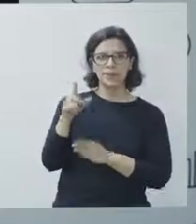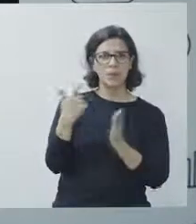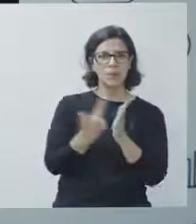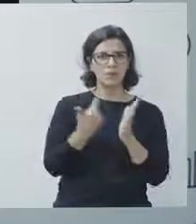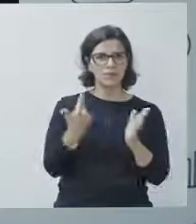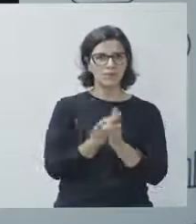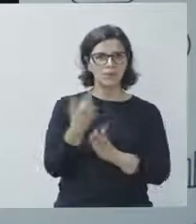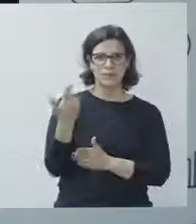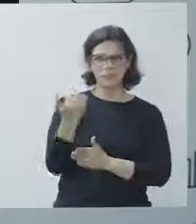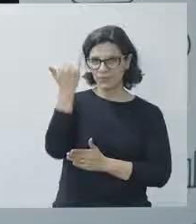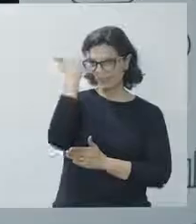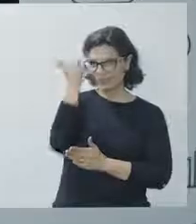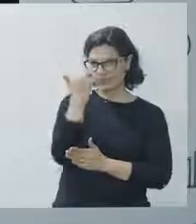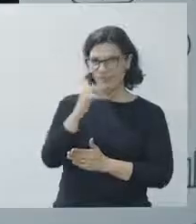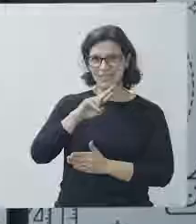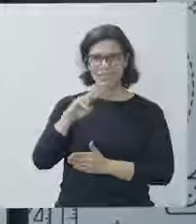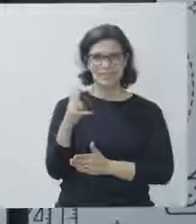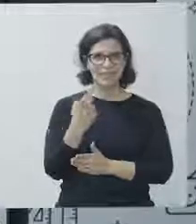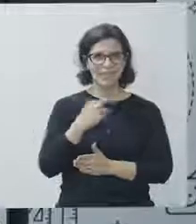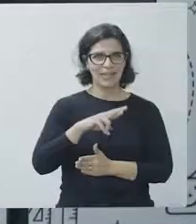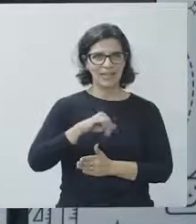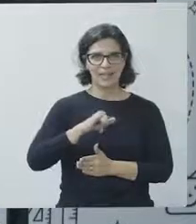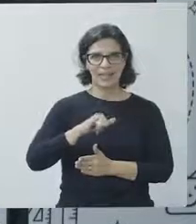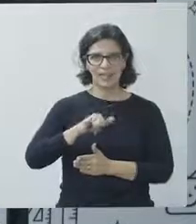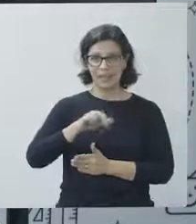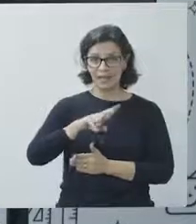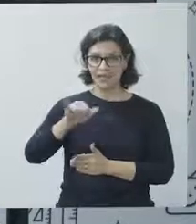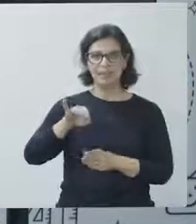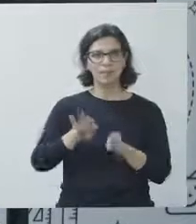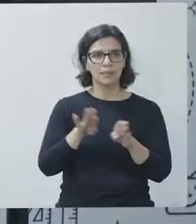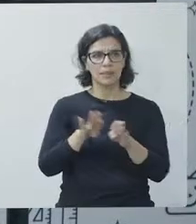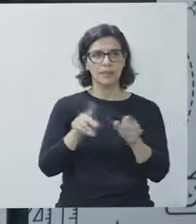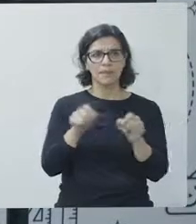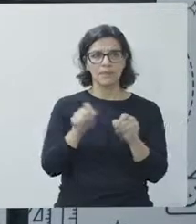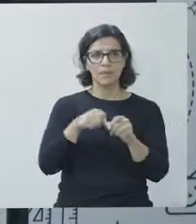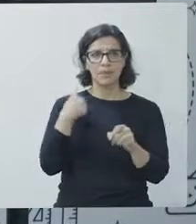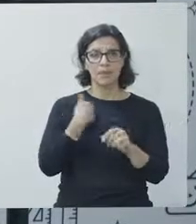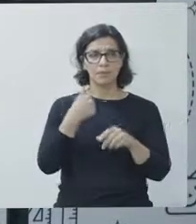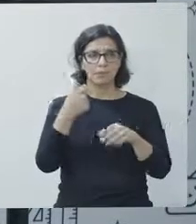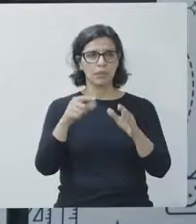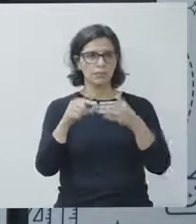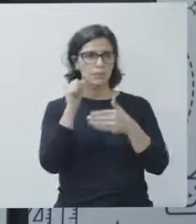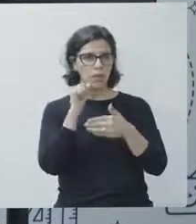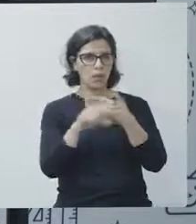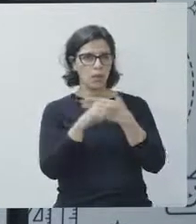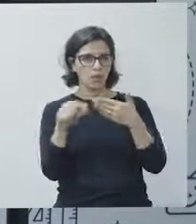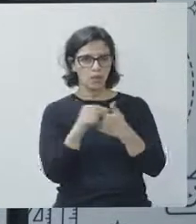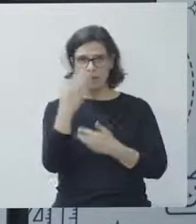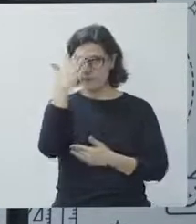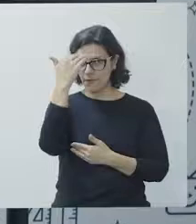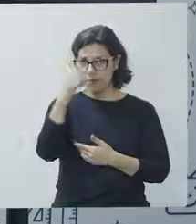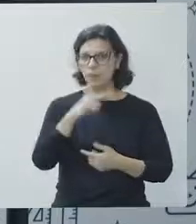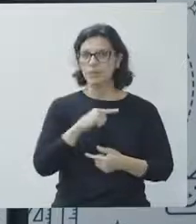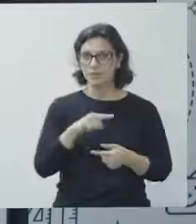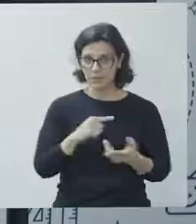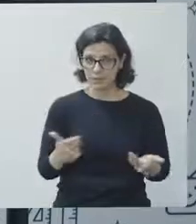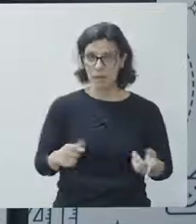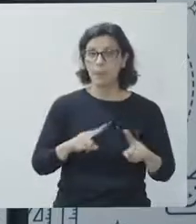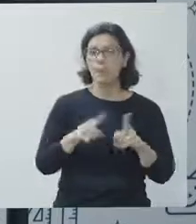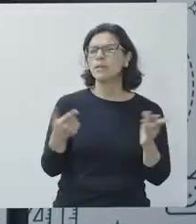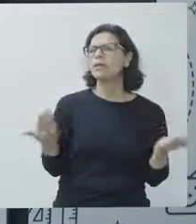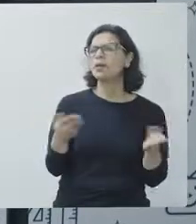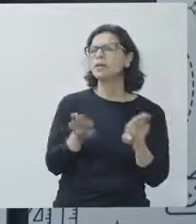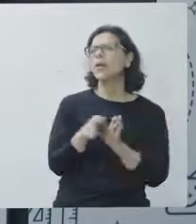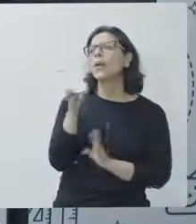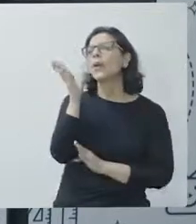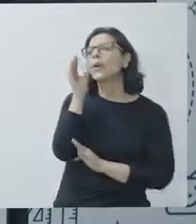aqui, né, o Harry Potter, que é aquilo que fez essa nossa autora ser tão famosa. Mas eu trago